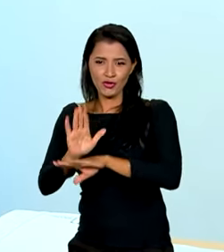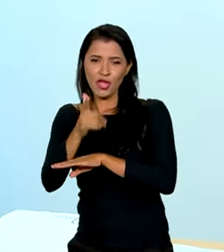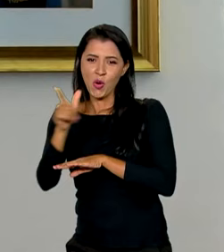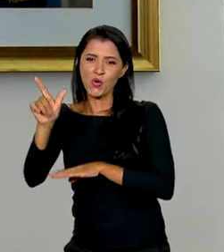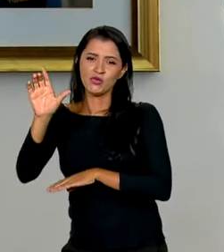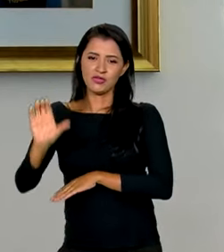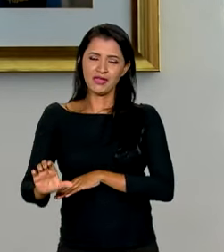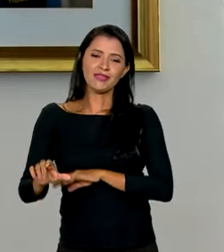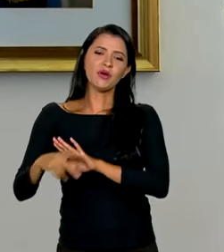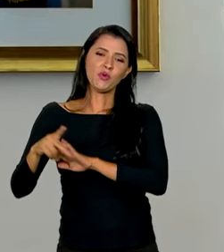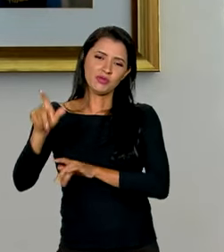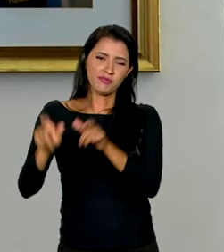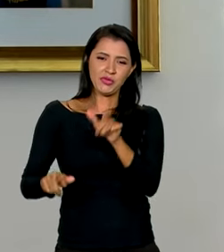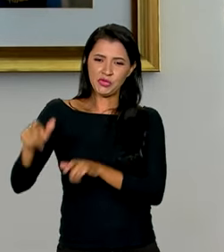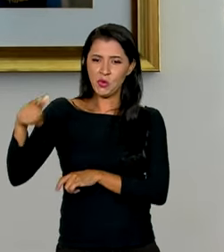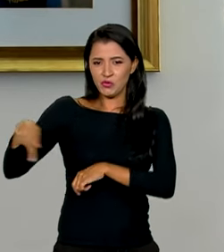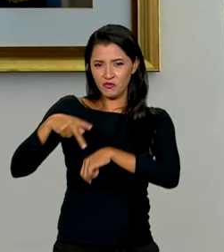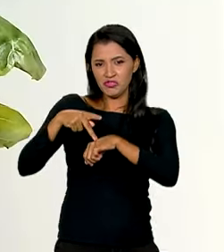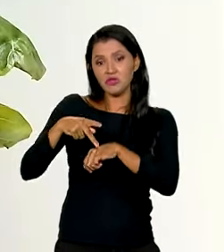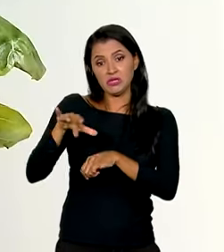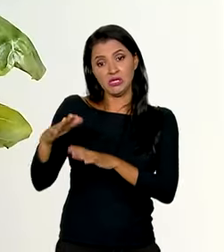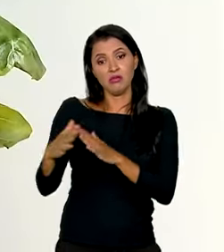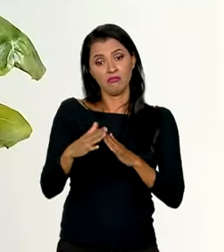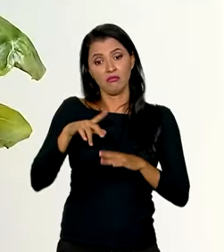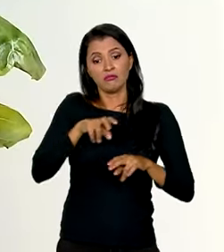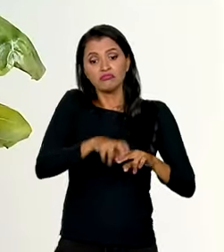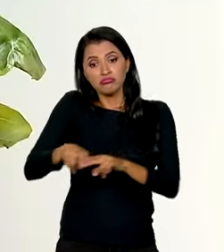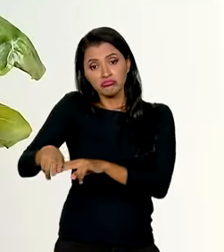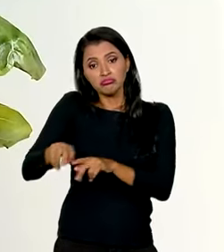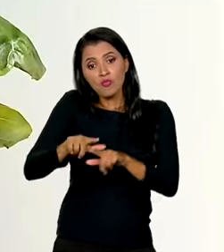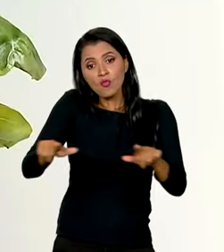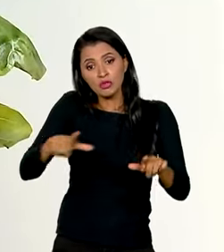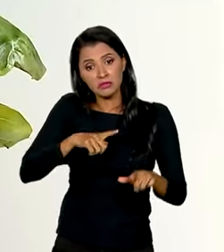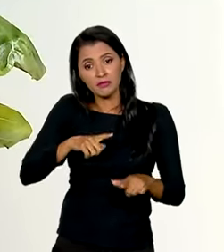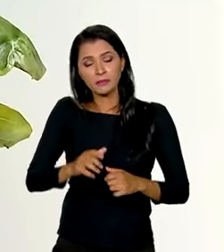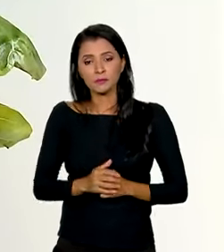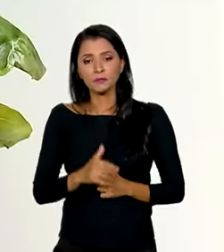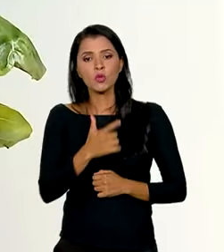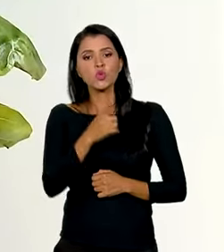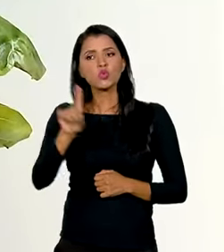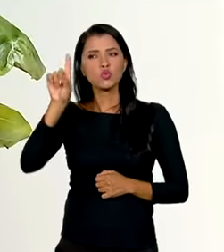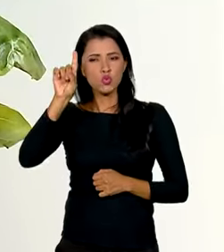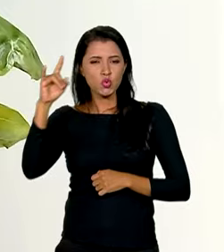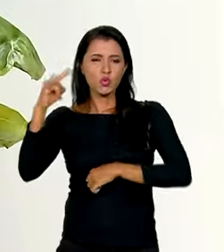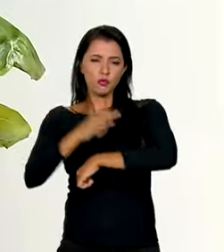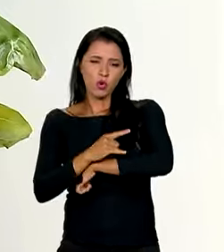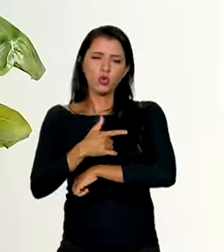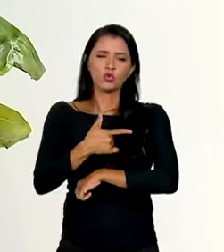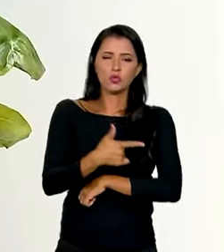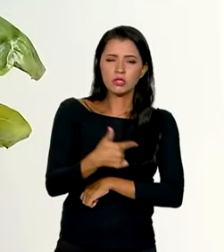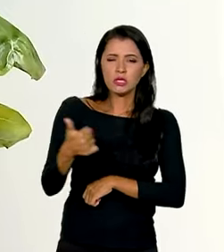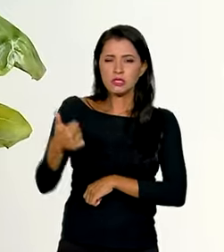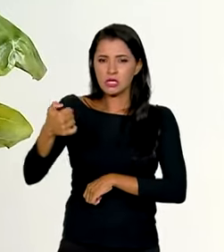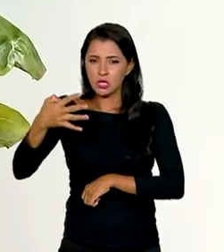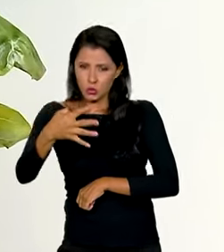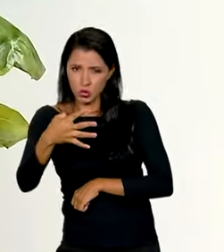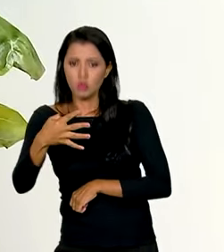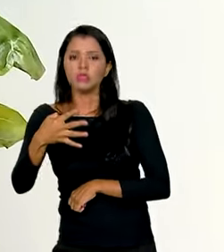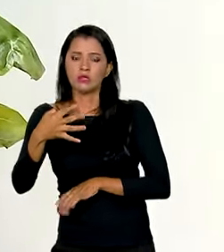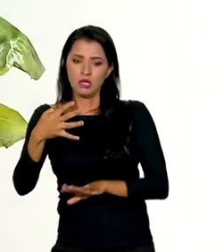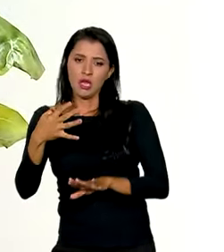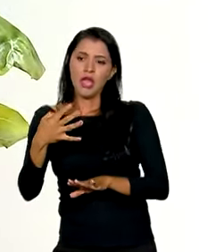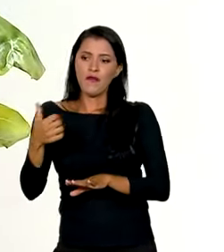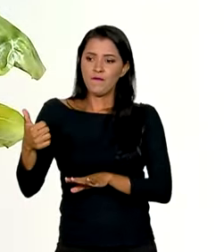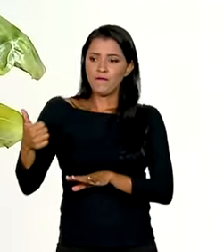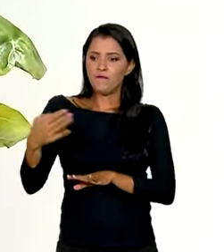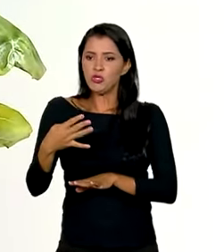ao nosso, caso sobre lugares. No último voo, estavam previstos 214 passageiros e 24